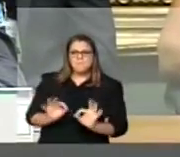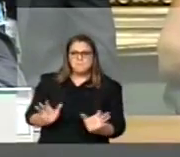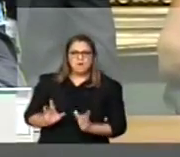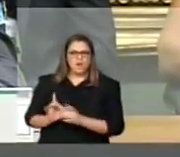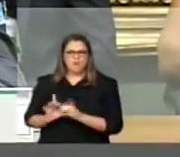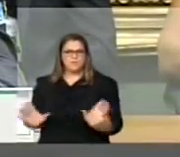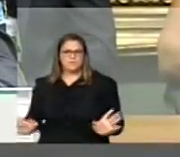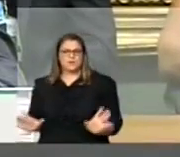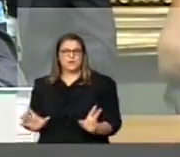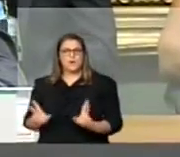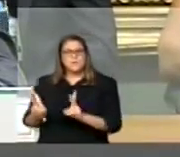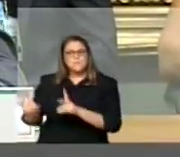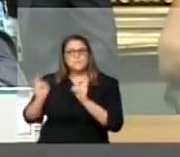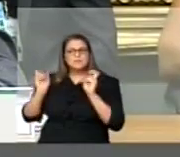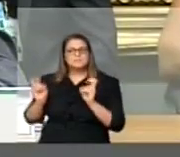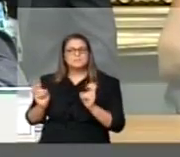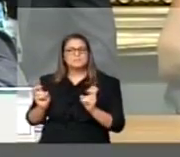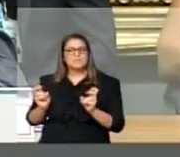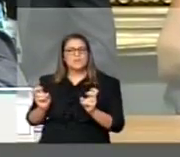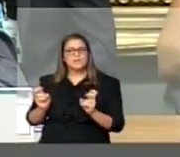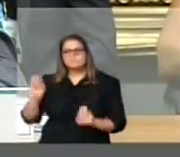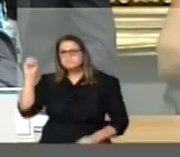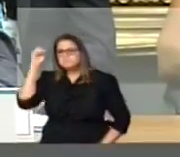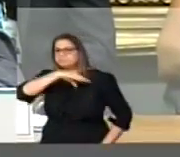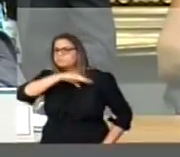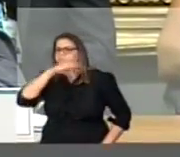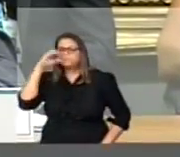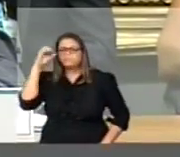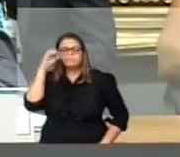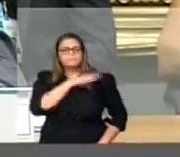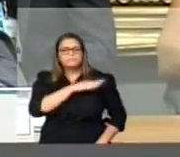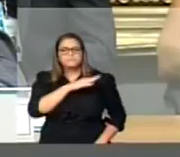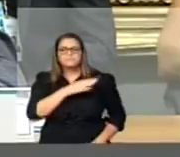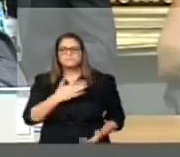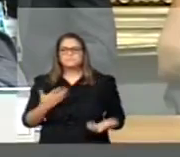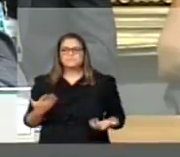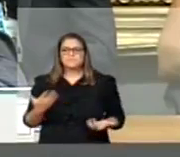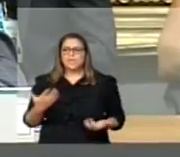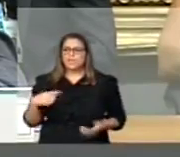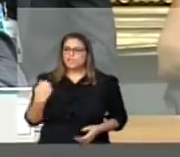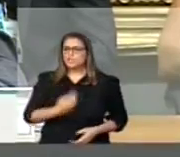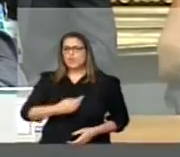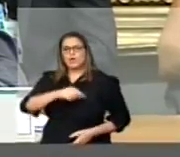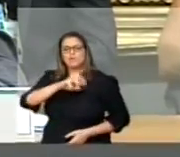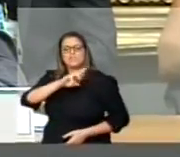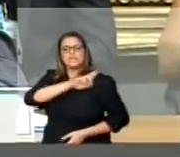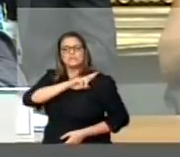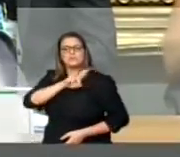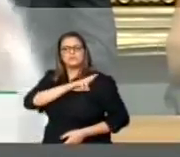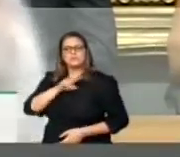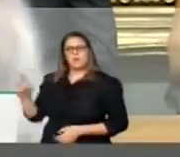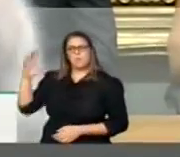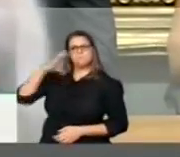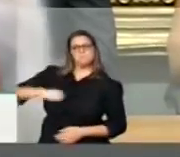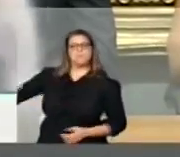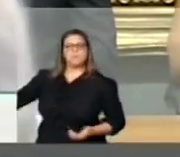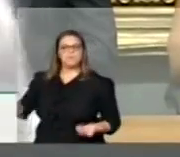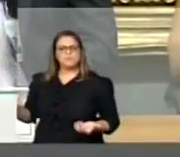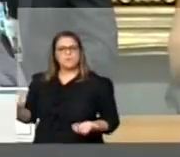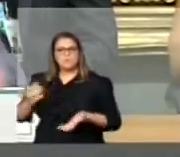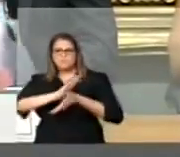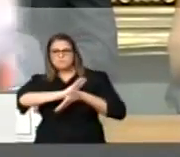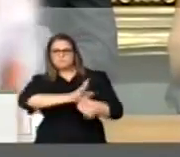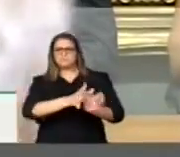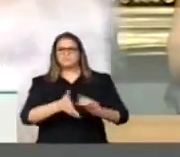revelou a usurpação das prerrogativas do Parlamento brasileiro em definir as prioridades e